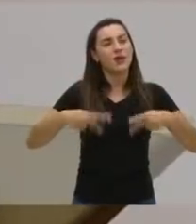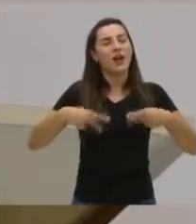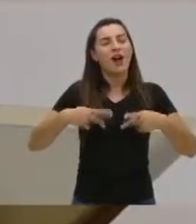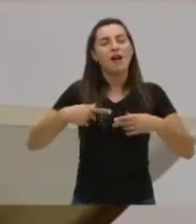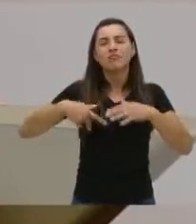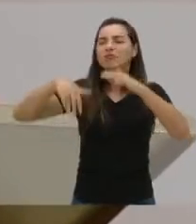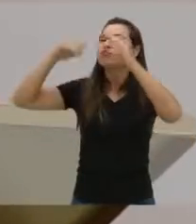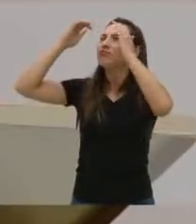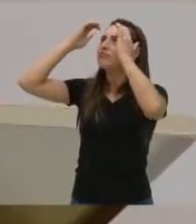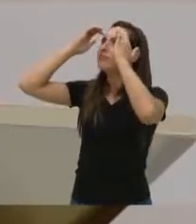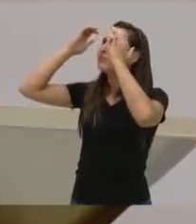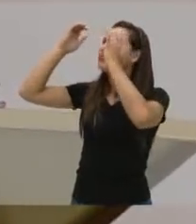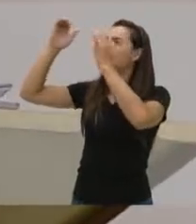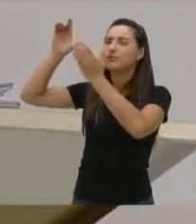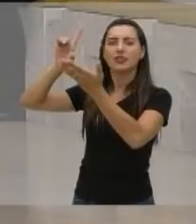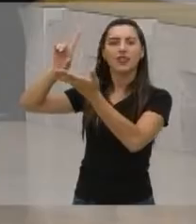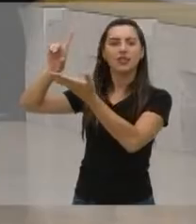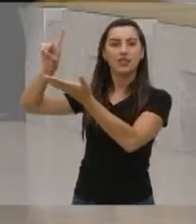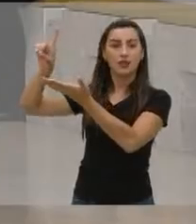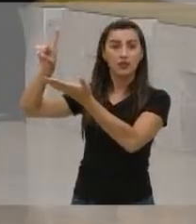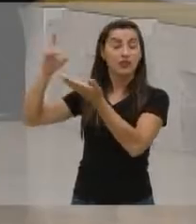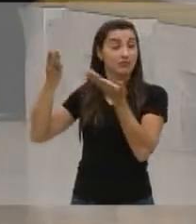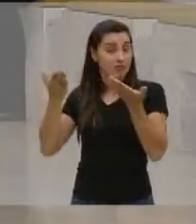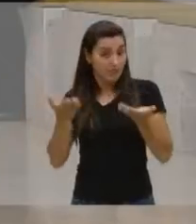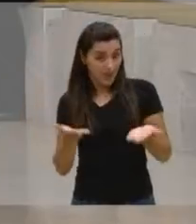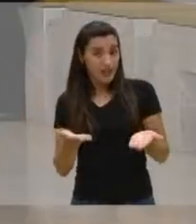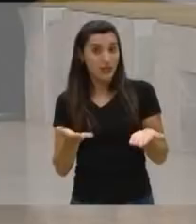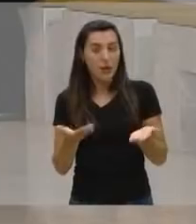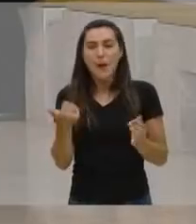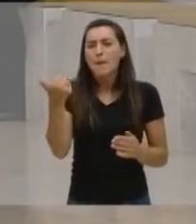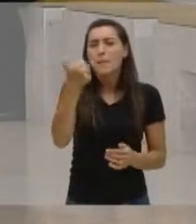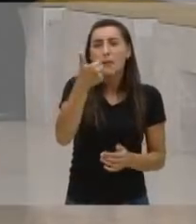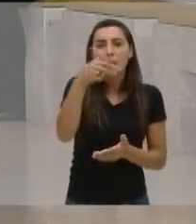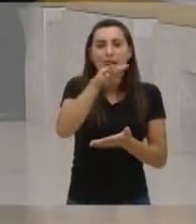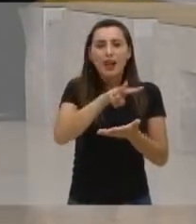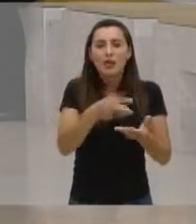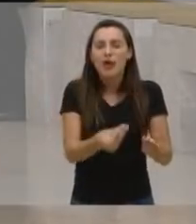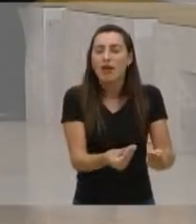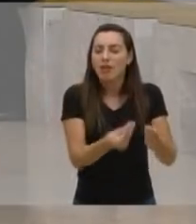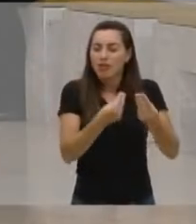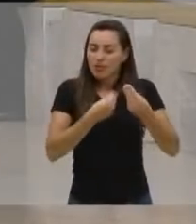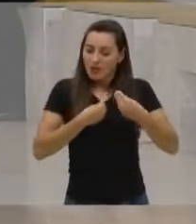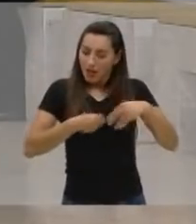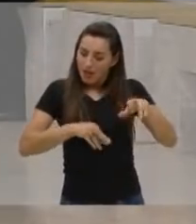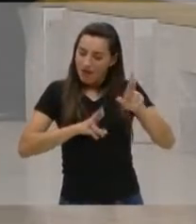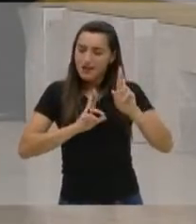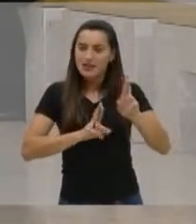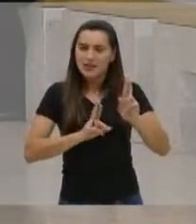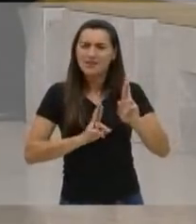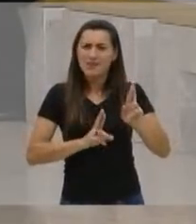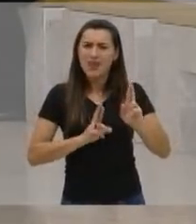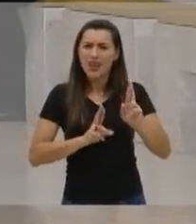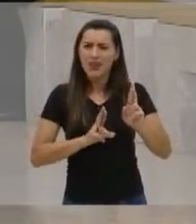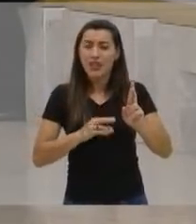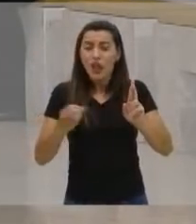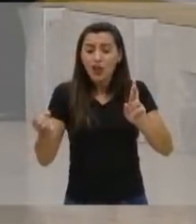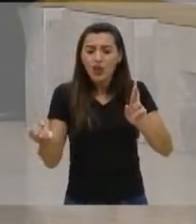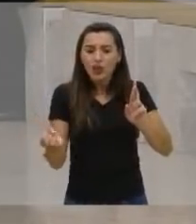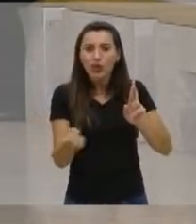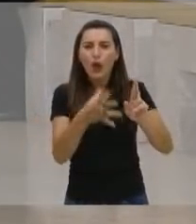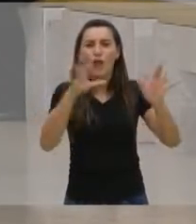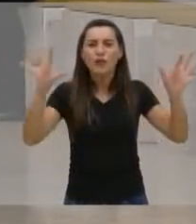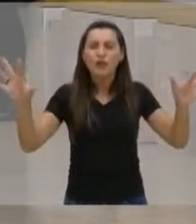Deus. A primeira leitura é uma esperança. Essa nova aliança que será